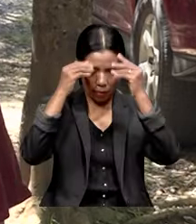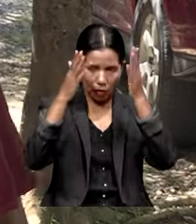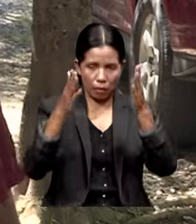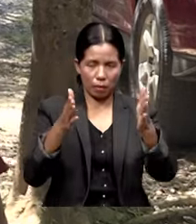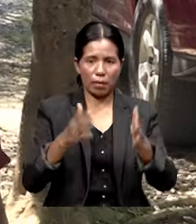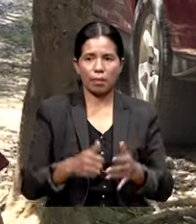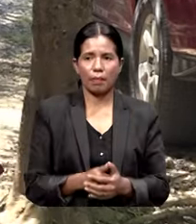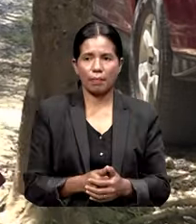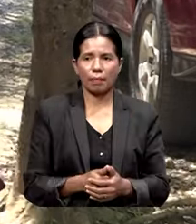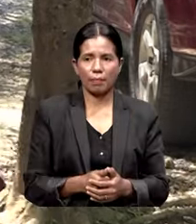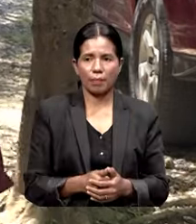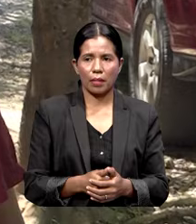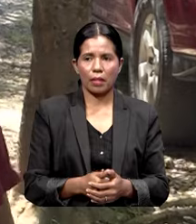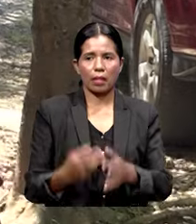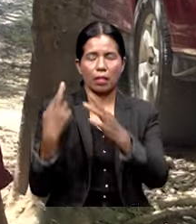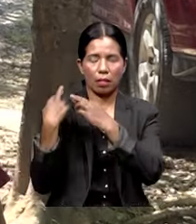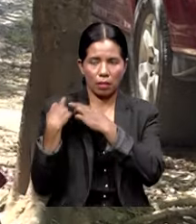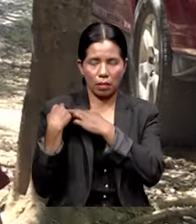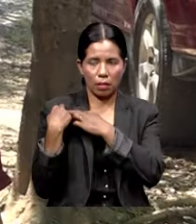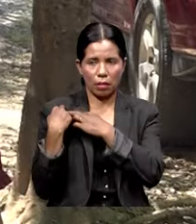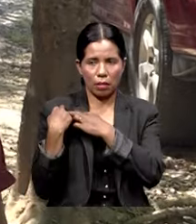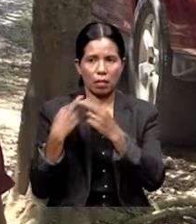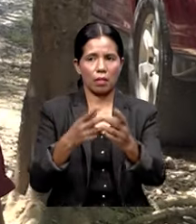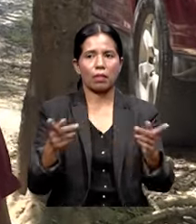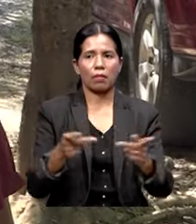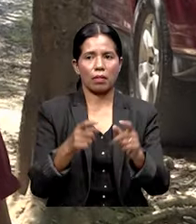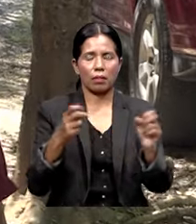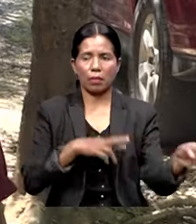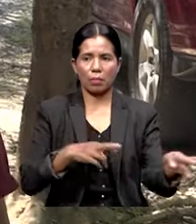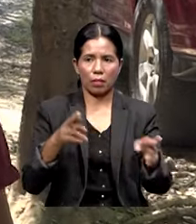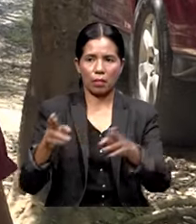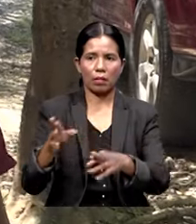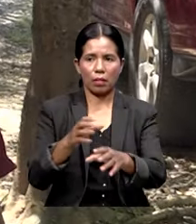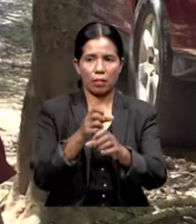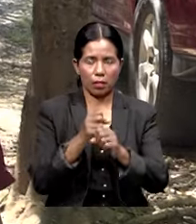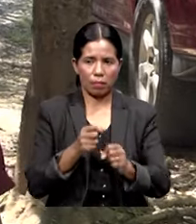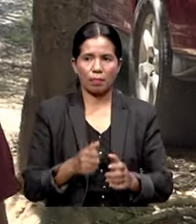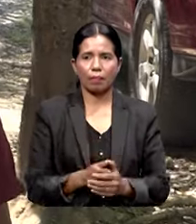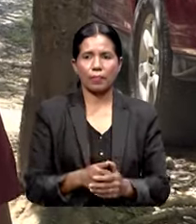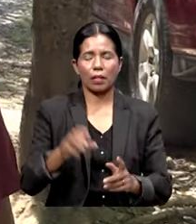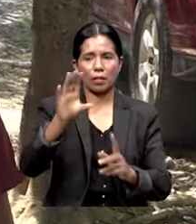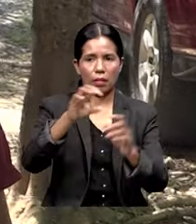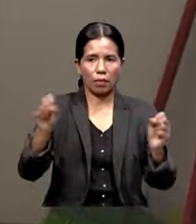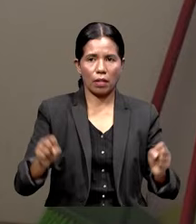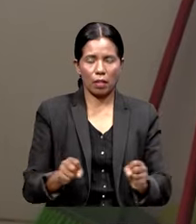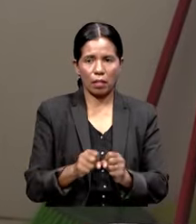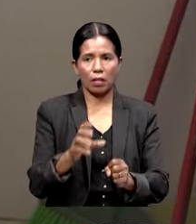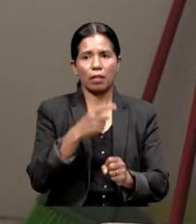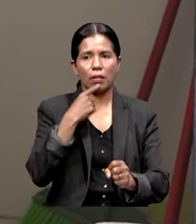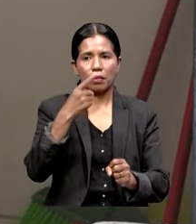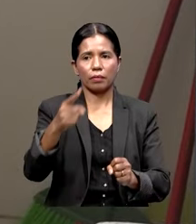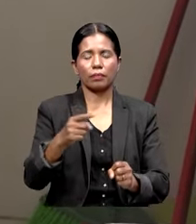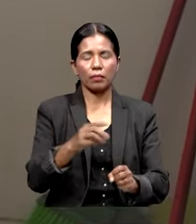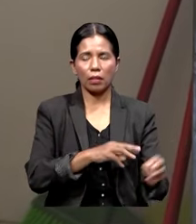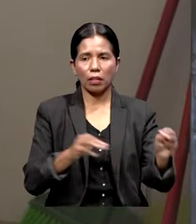a minha nessa narsa responsabilidade ia fatin da né a mim pronto sim. CFLD Niken Romo da Costa Teten, razão